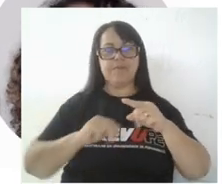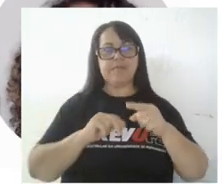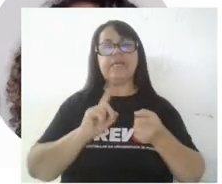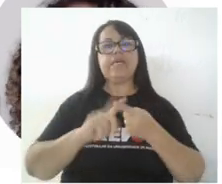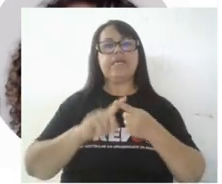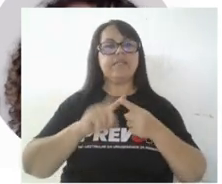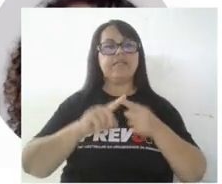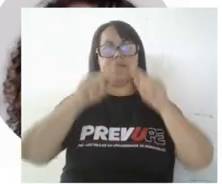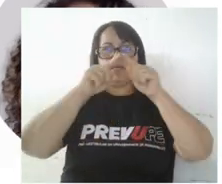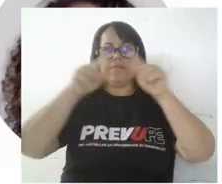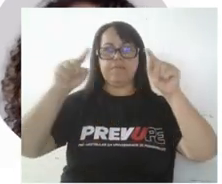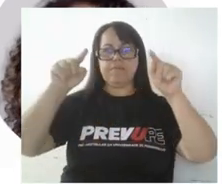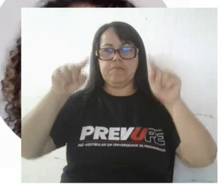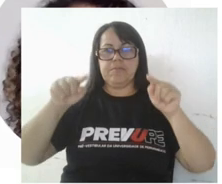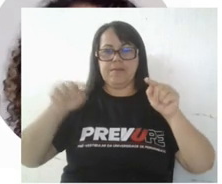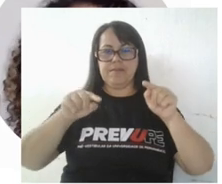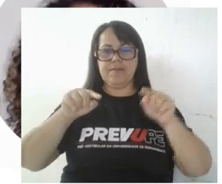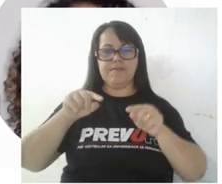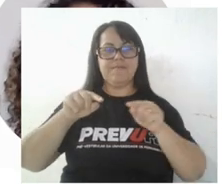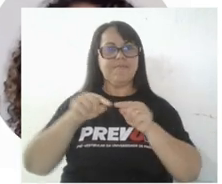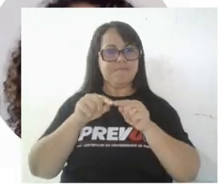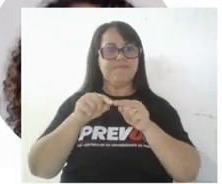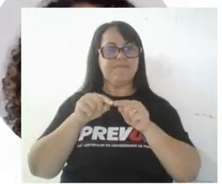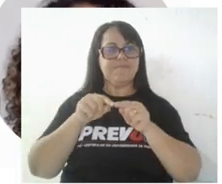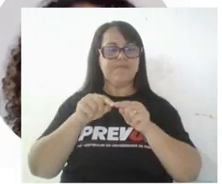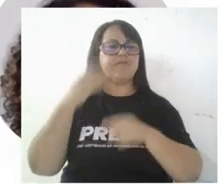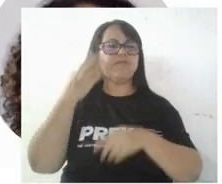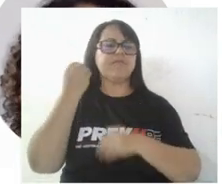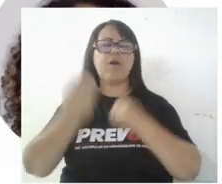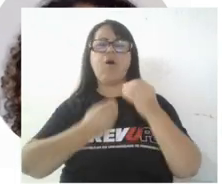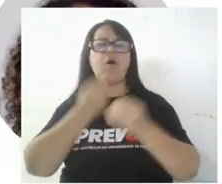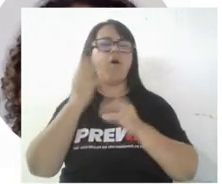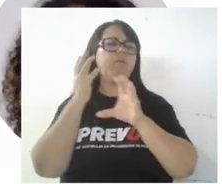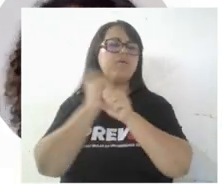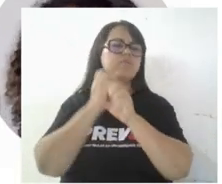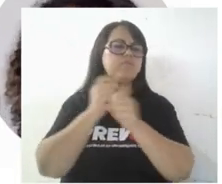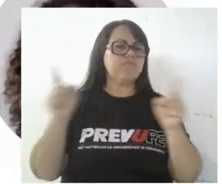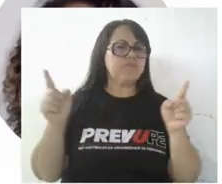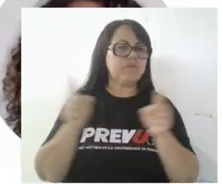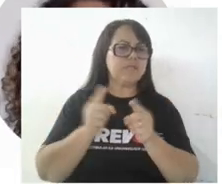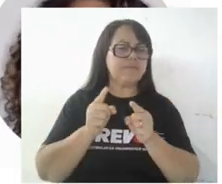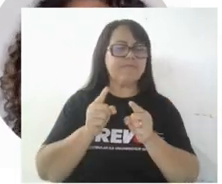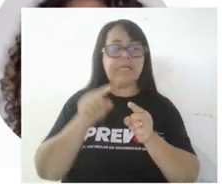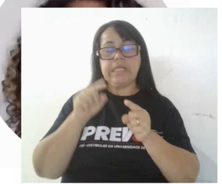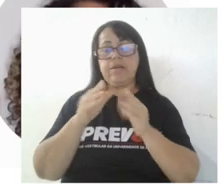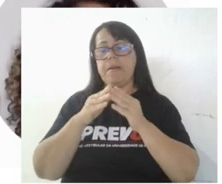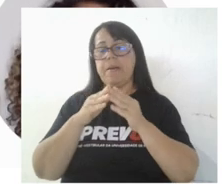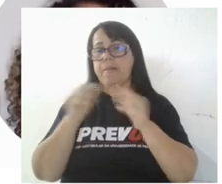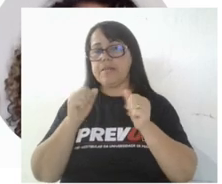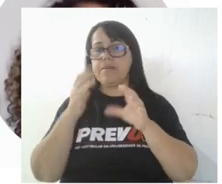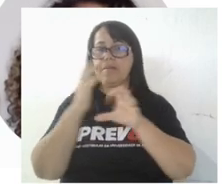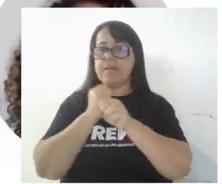ver uma forma de simplificar esse cálculo. E aí, em um determinado momento da questão, ele pede para